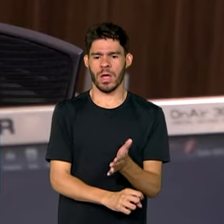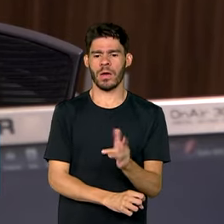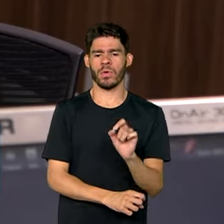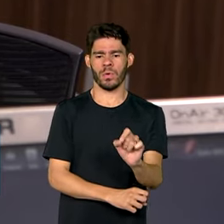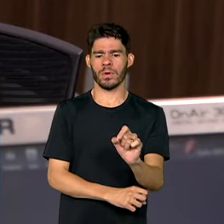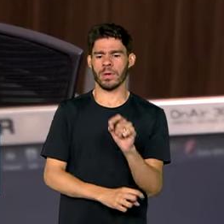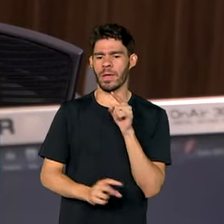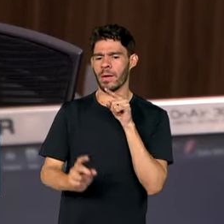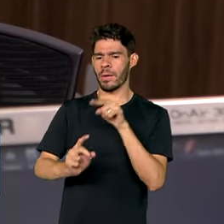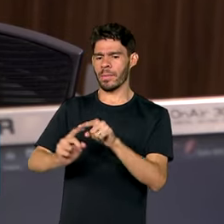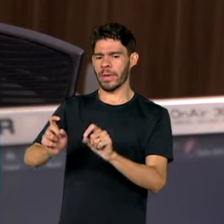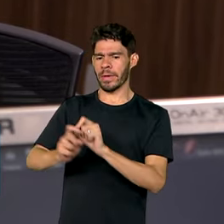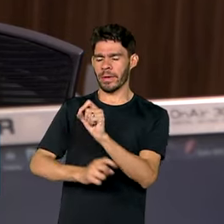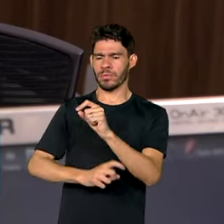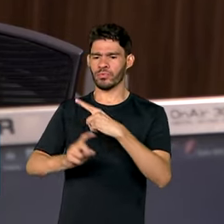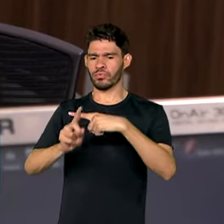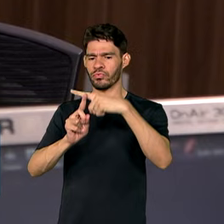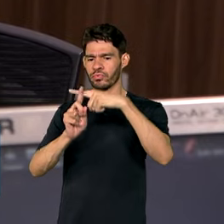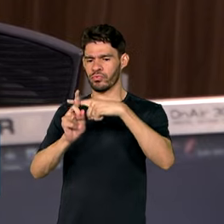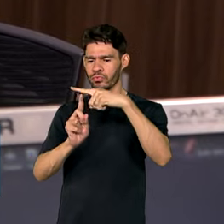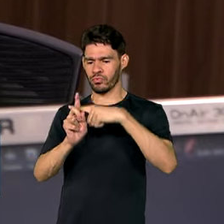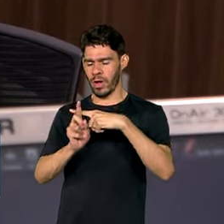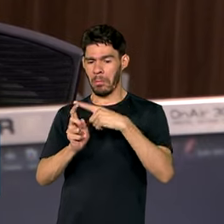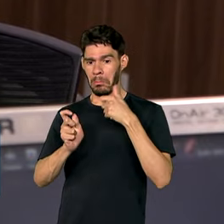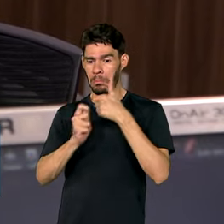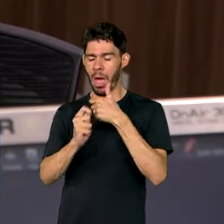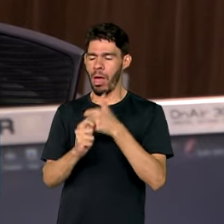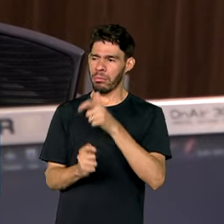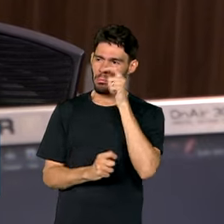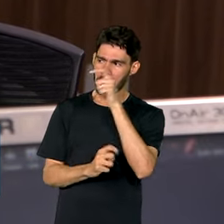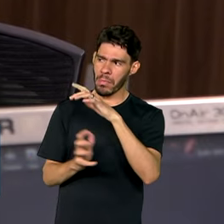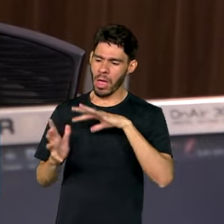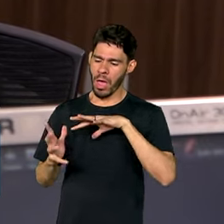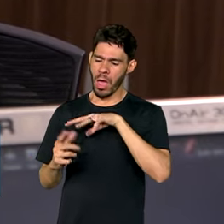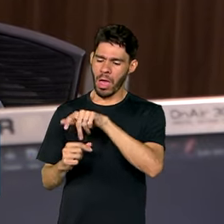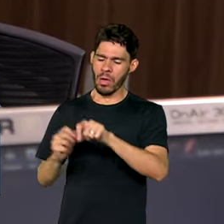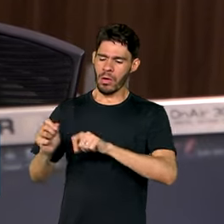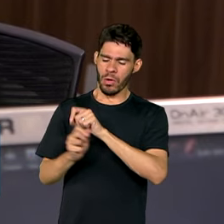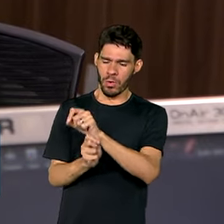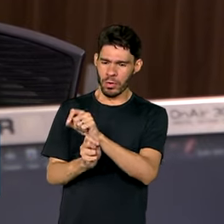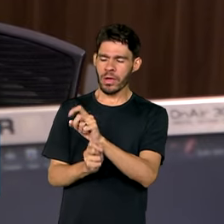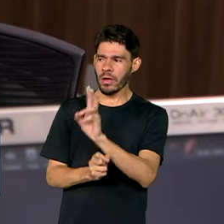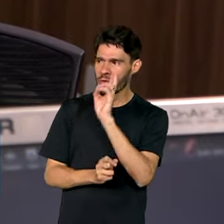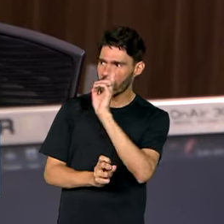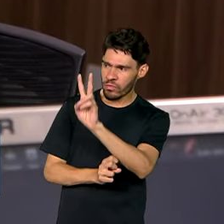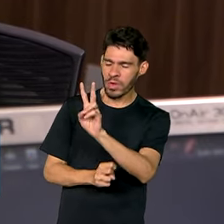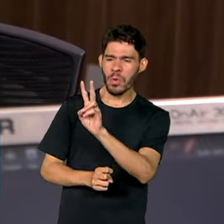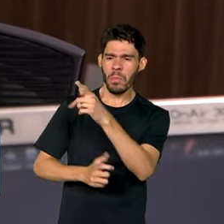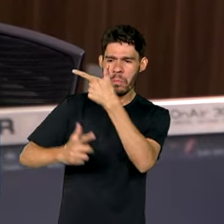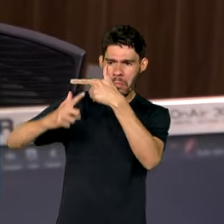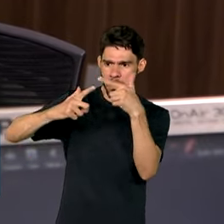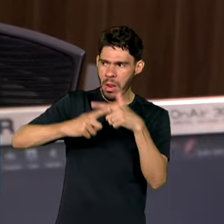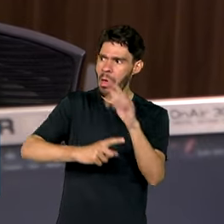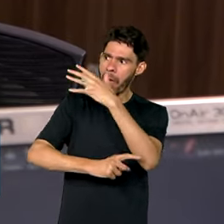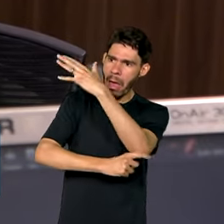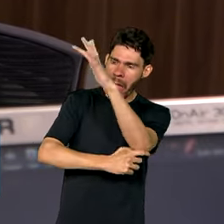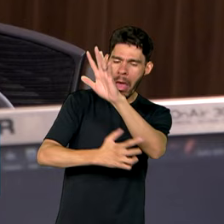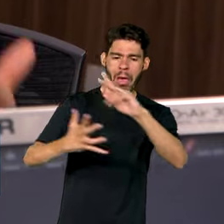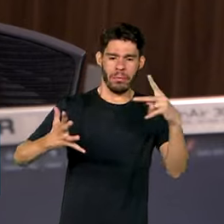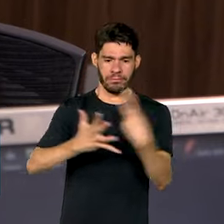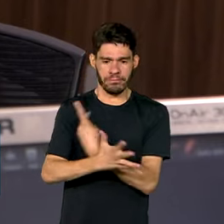esse meta de temperatura eh e o nosso interesse global é que a gente já viu os desastres climáticos que estão